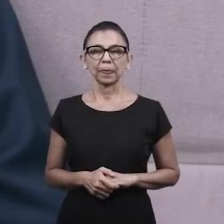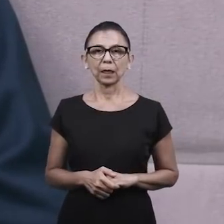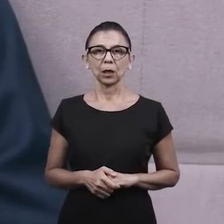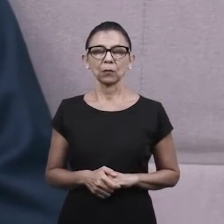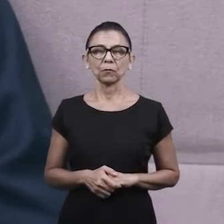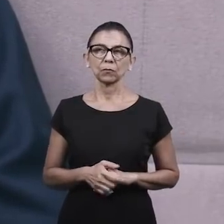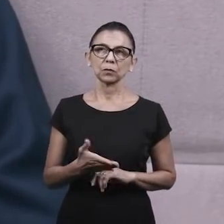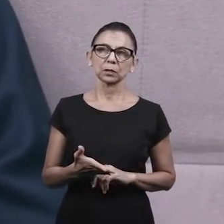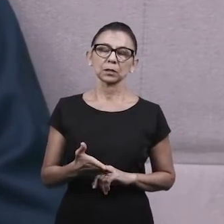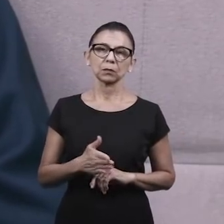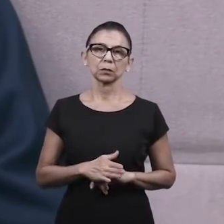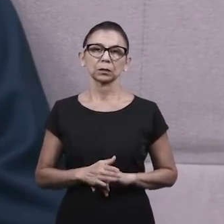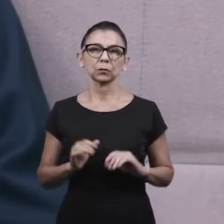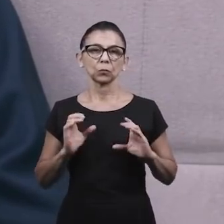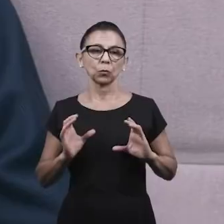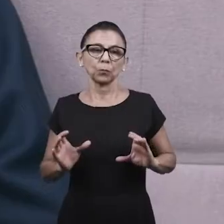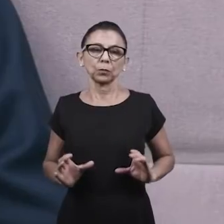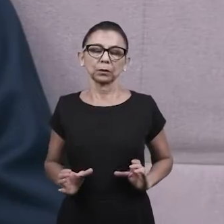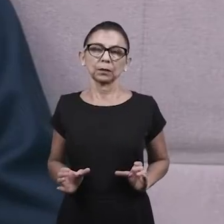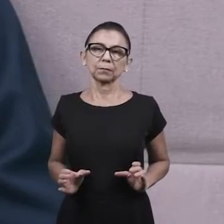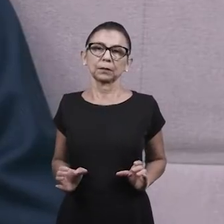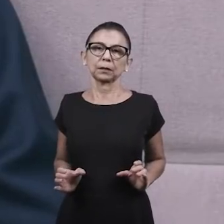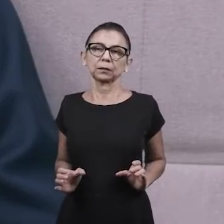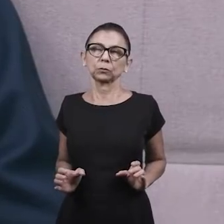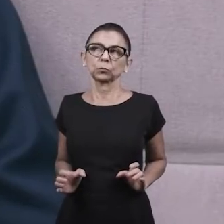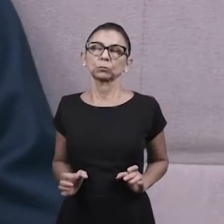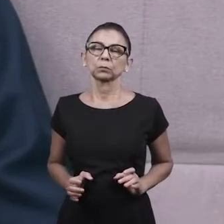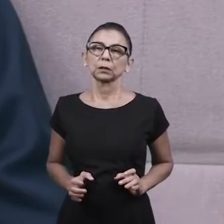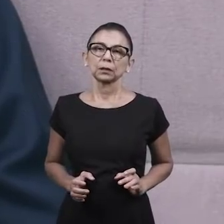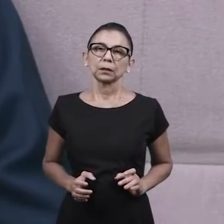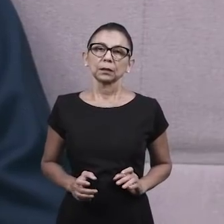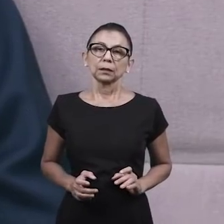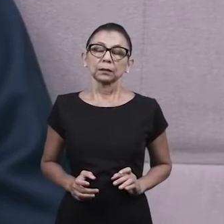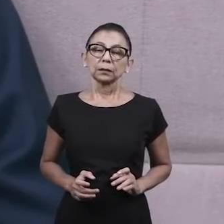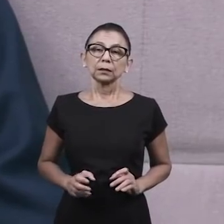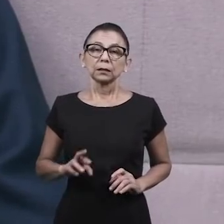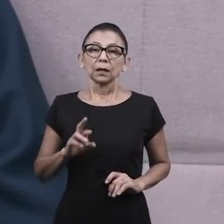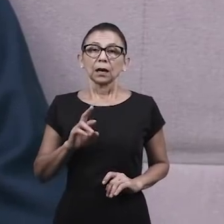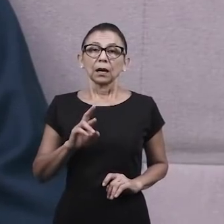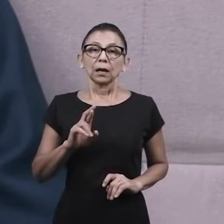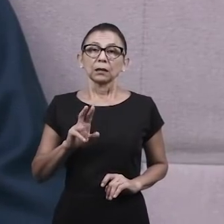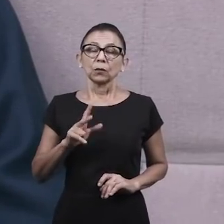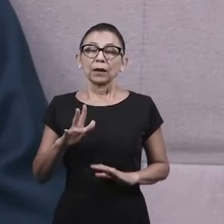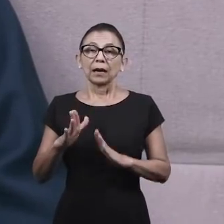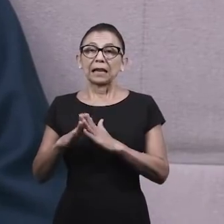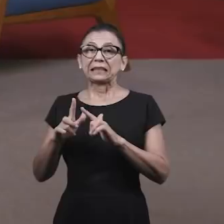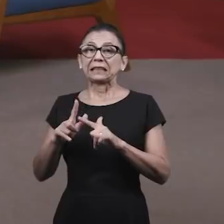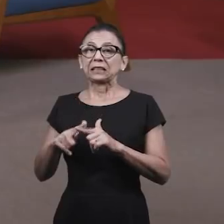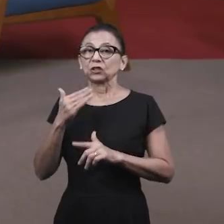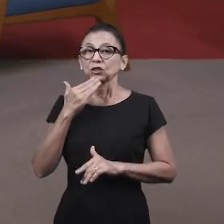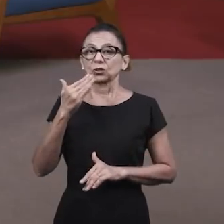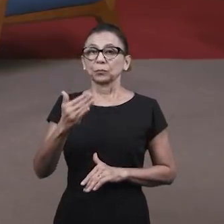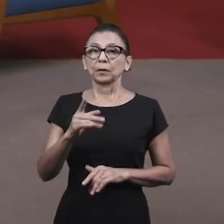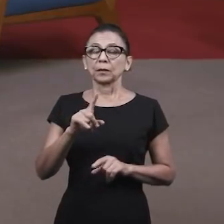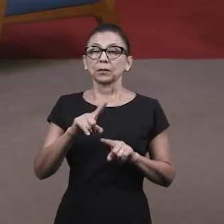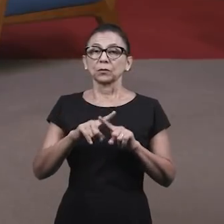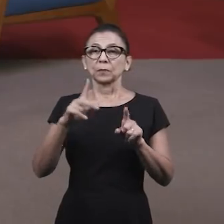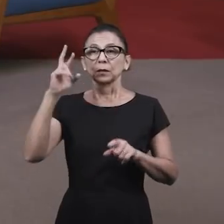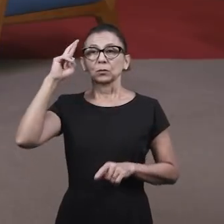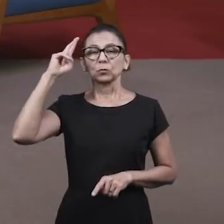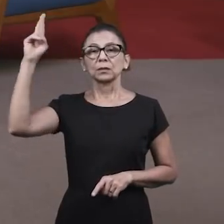estar prontos, como se o chamado, como se o arrebatamento fosse hoje,